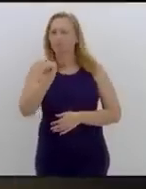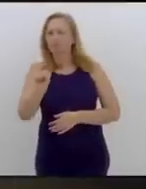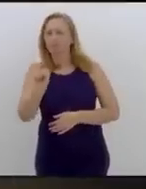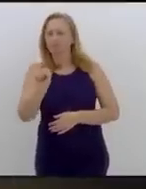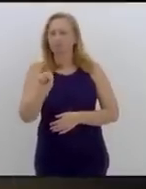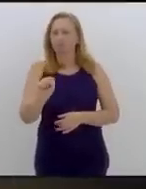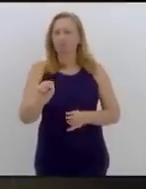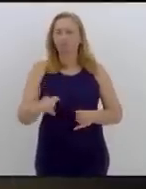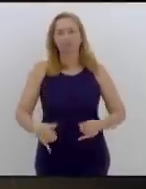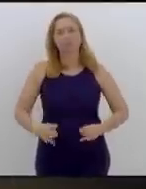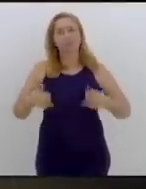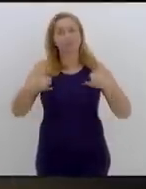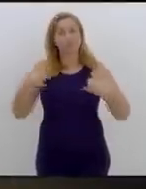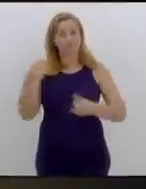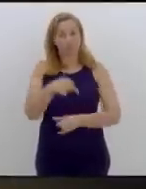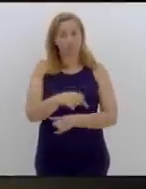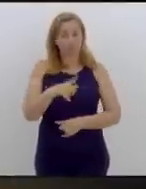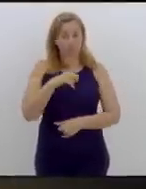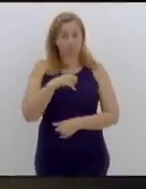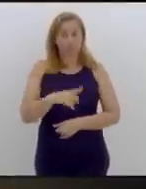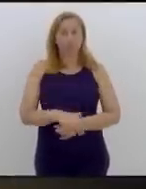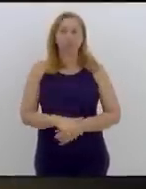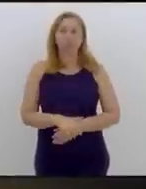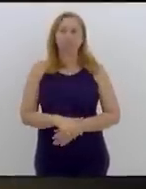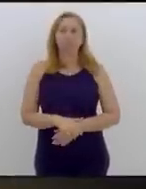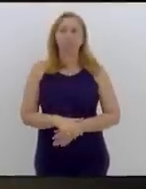ter aqui como show